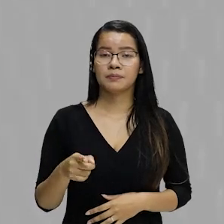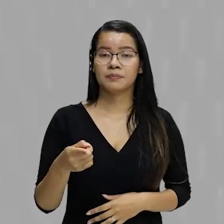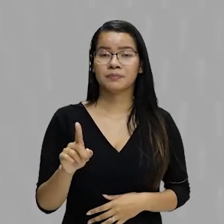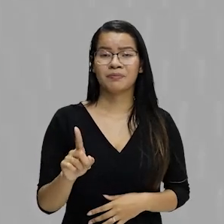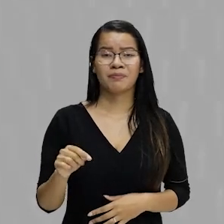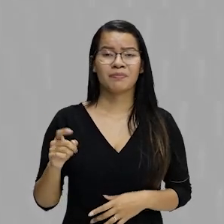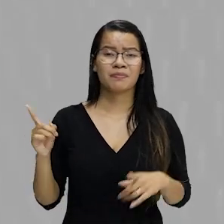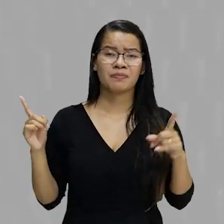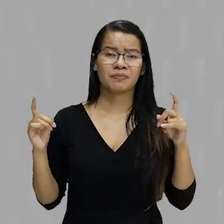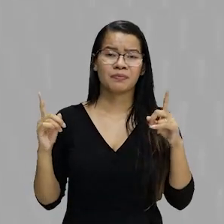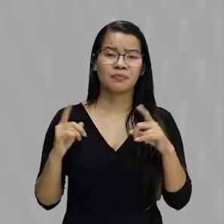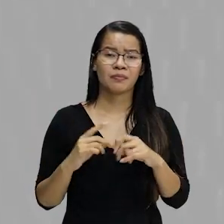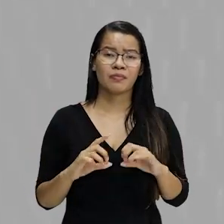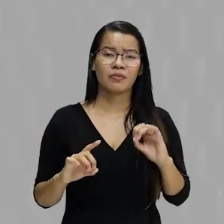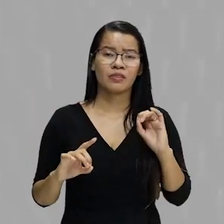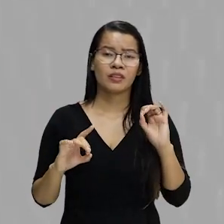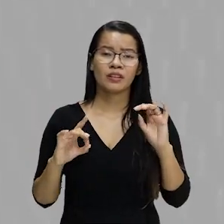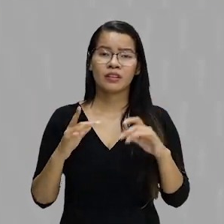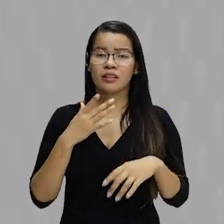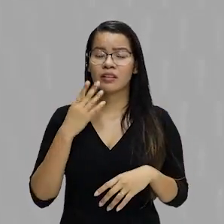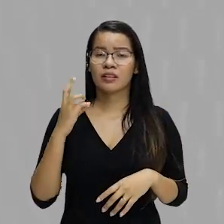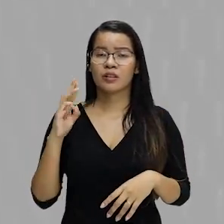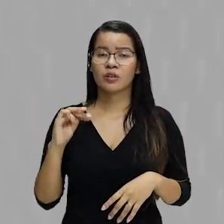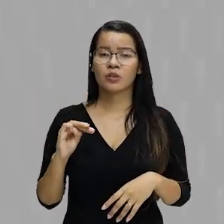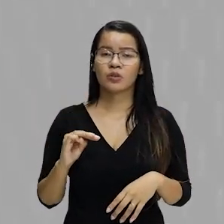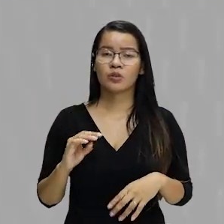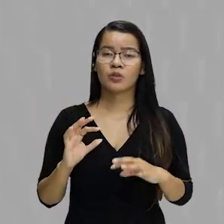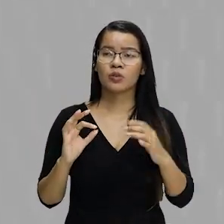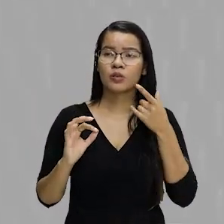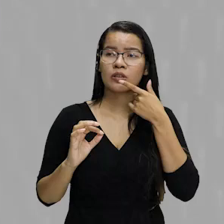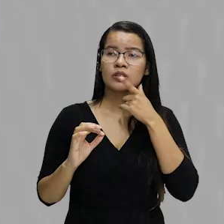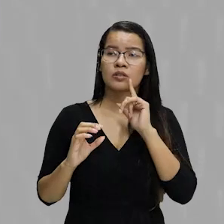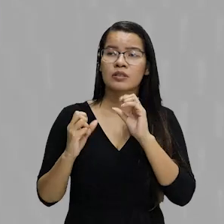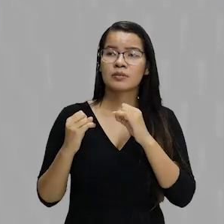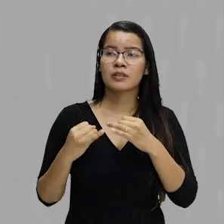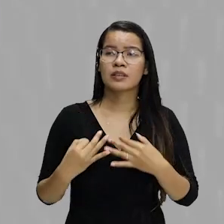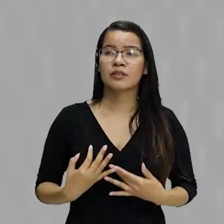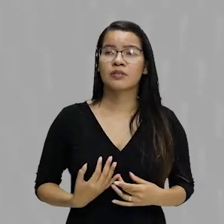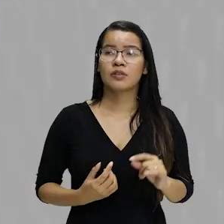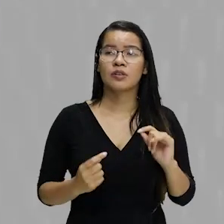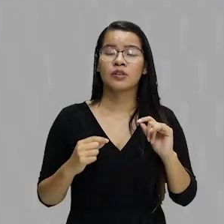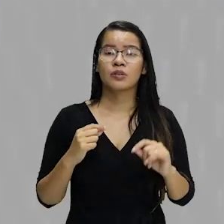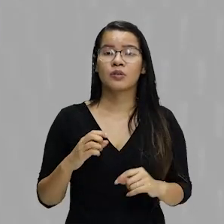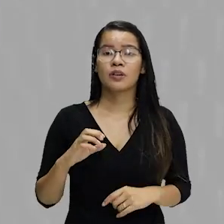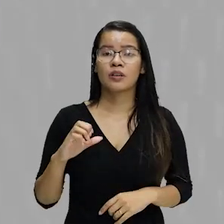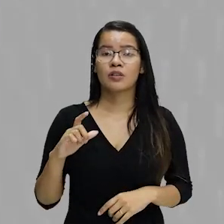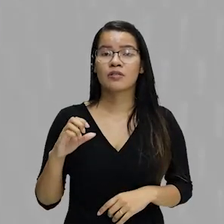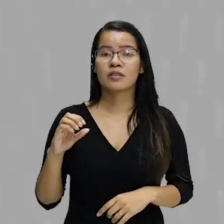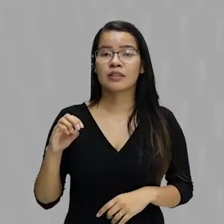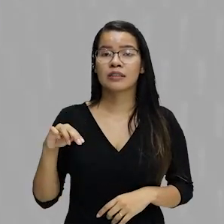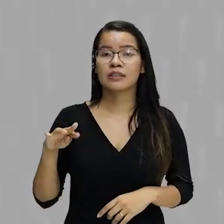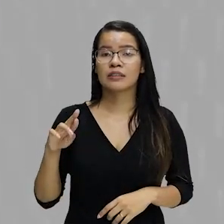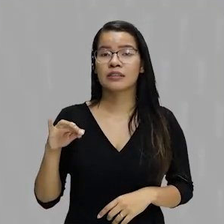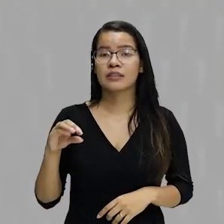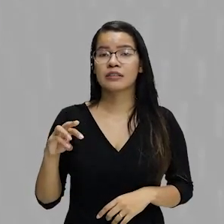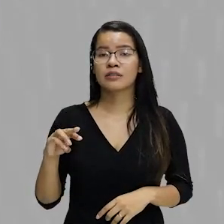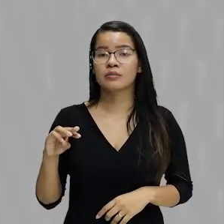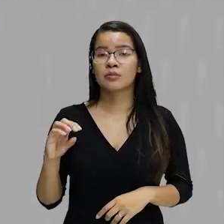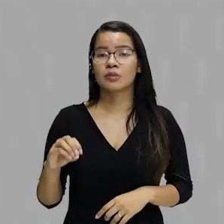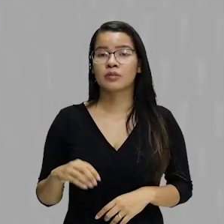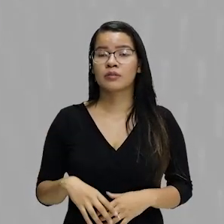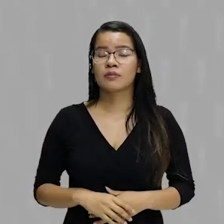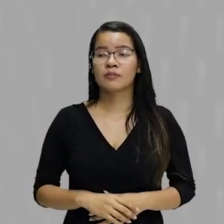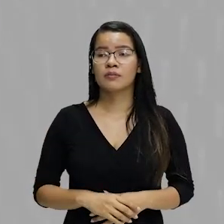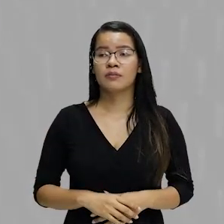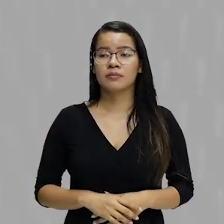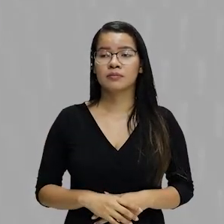muito difícil. Só quem conseguiu explicar isso de forma correta foi o heliocentrismo. Certo? Então a grande derrotada aí do